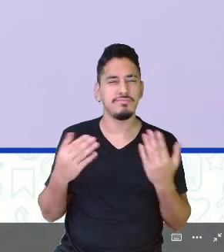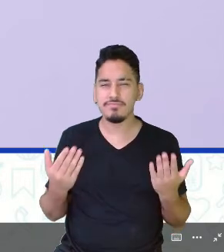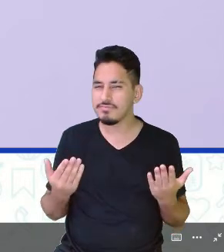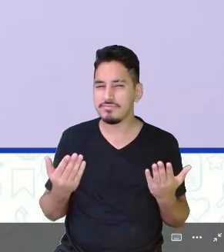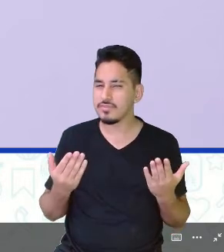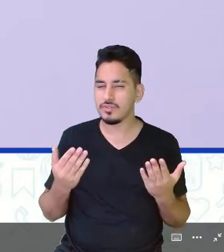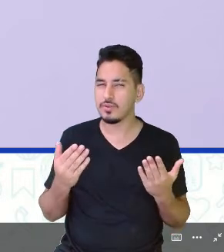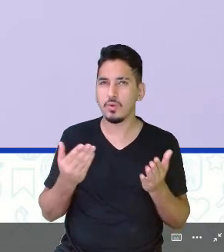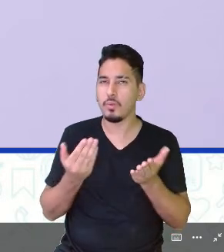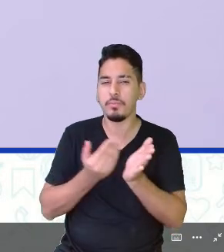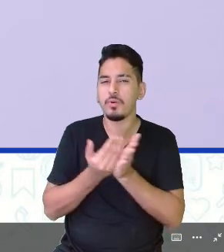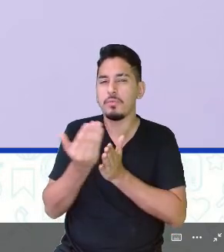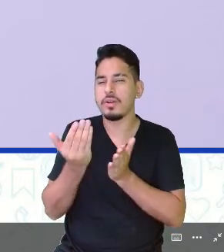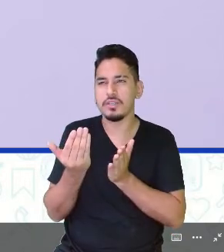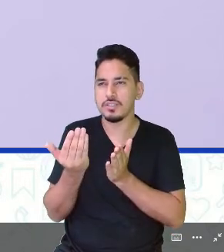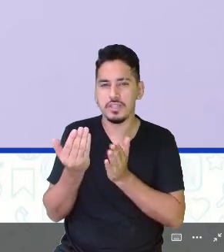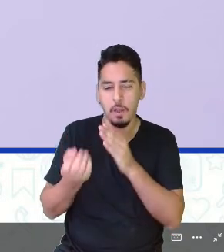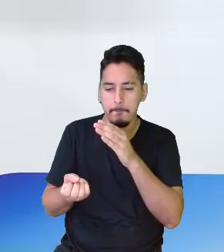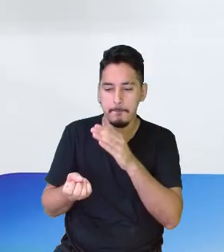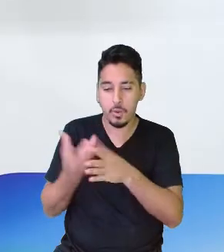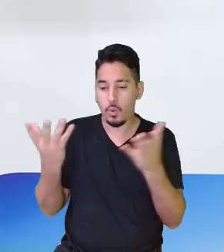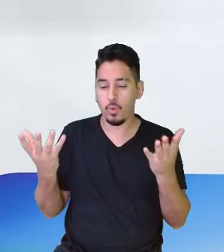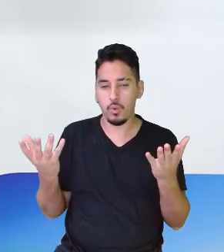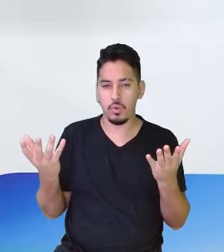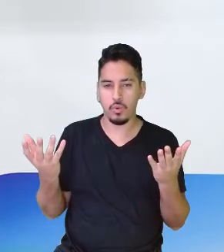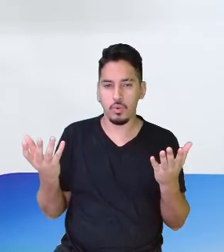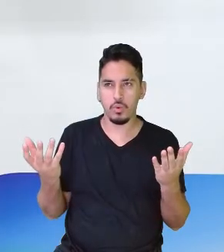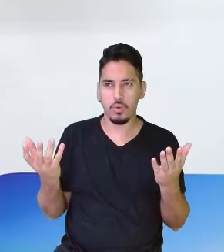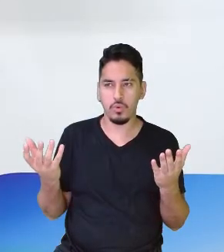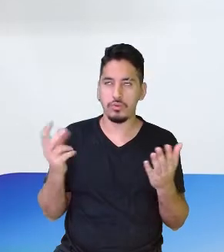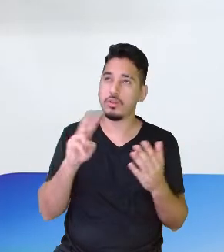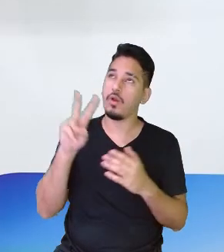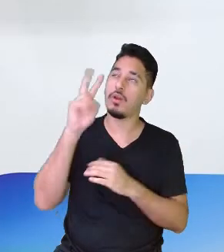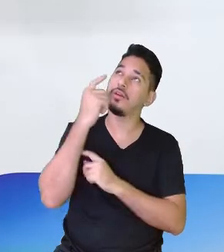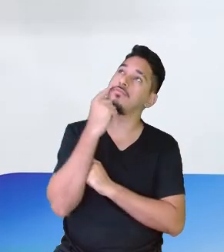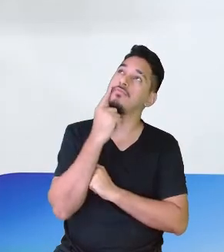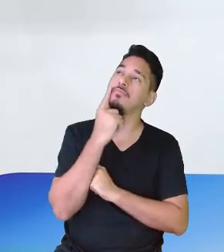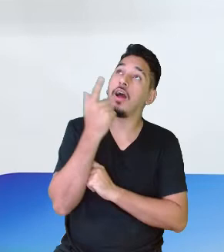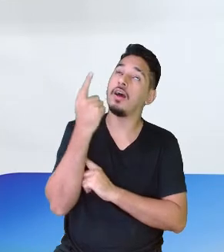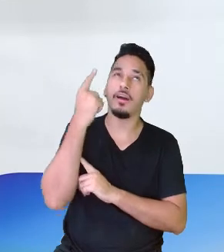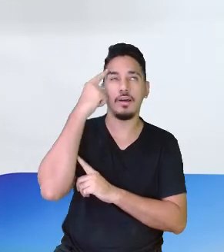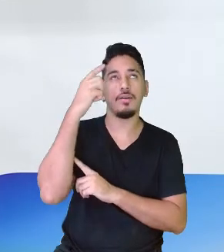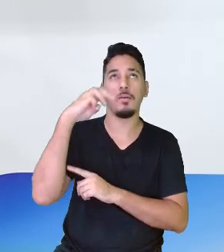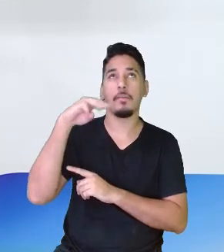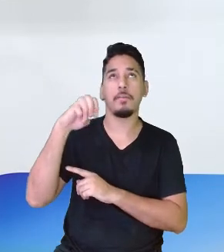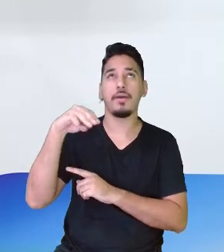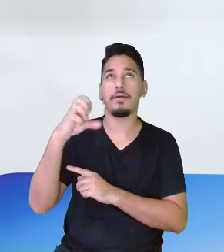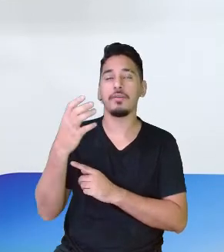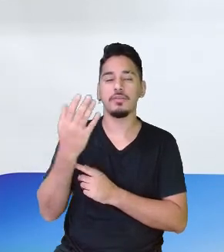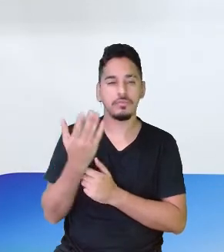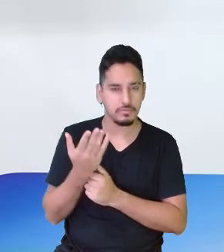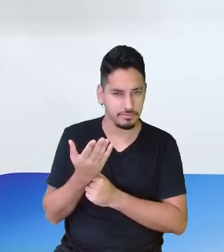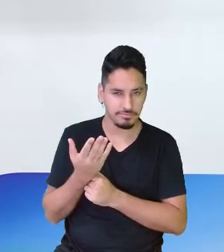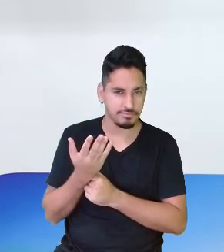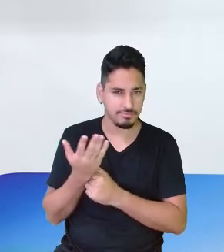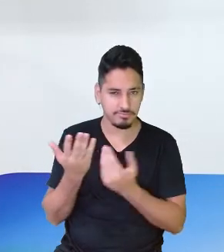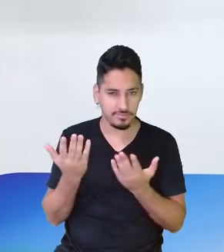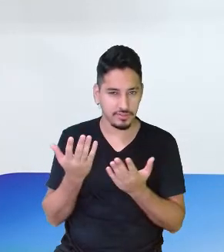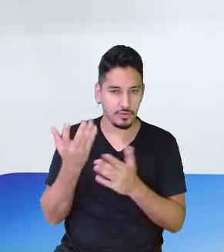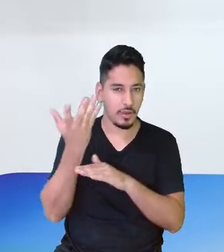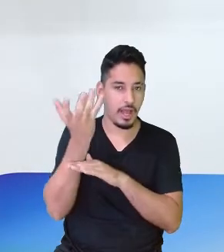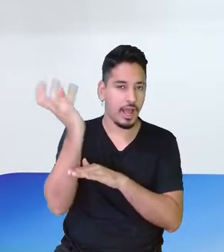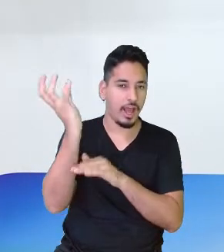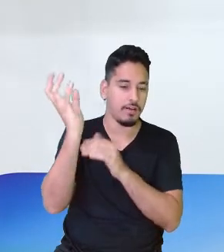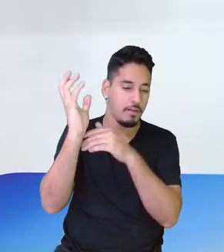partida do meme? O meme, ele surge do nada? Você está olhando assim para o céu e o meme caiu de uma, sei lá, árvore